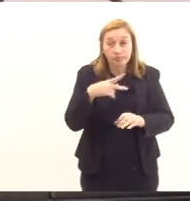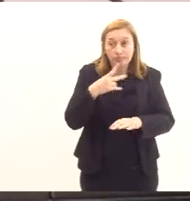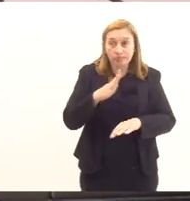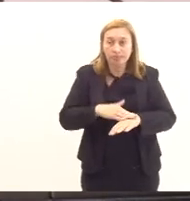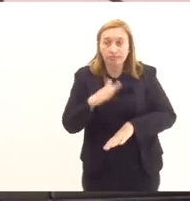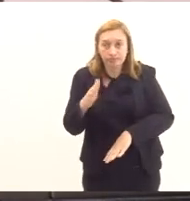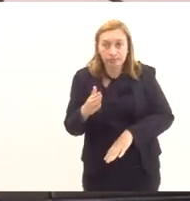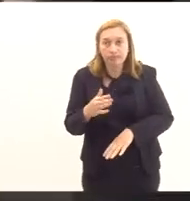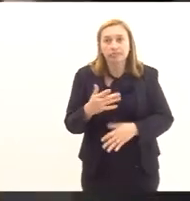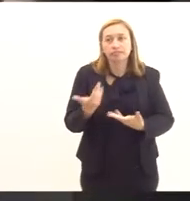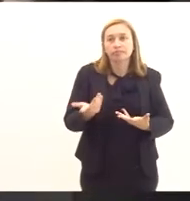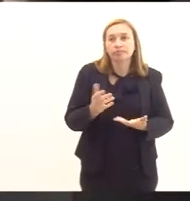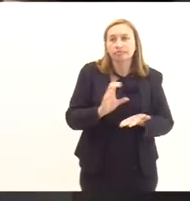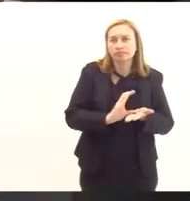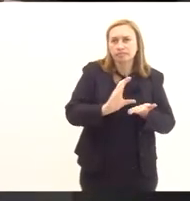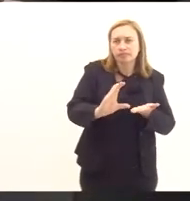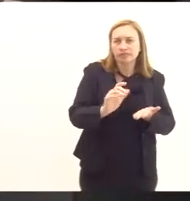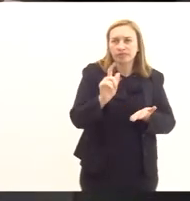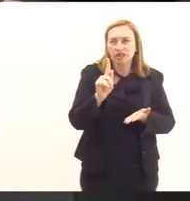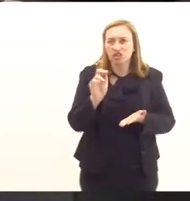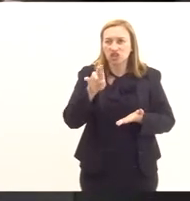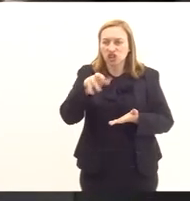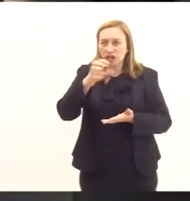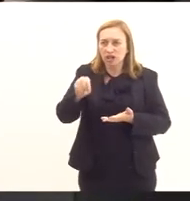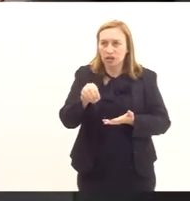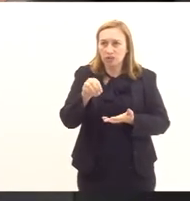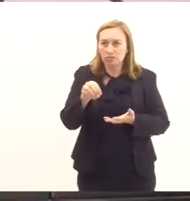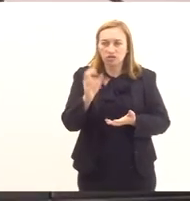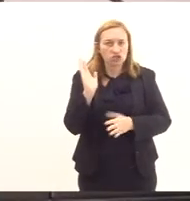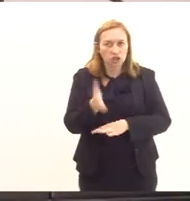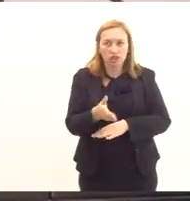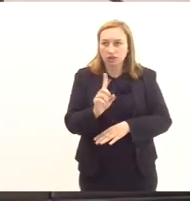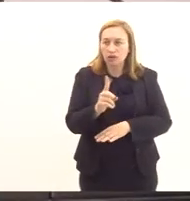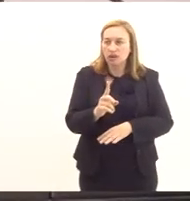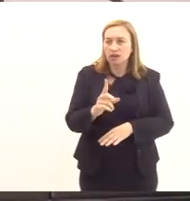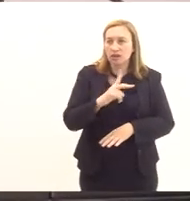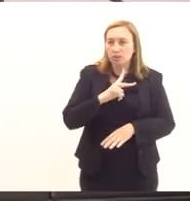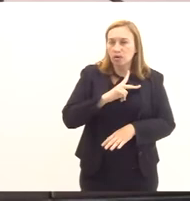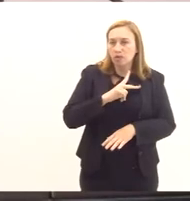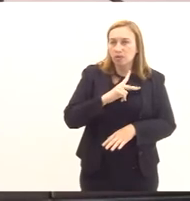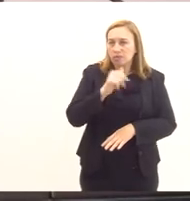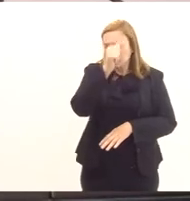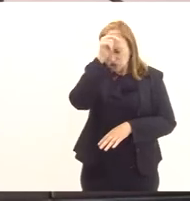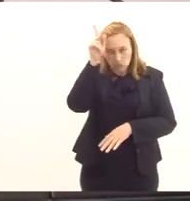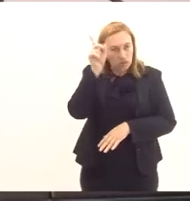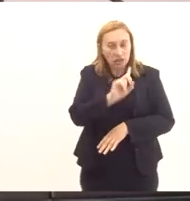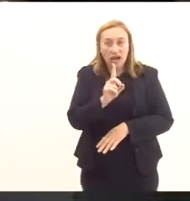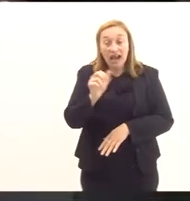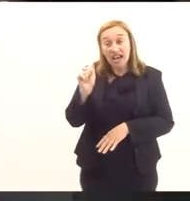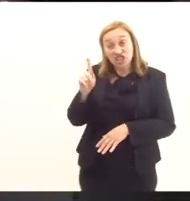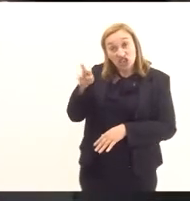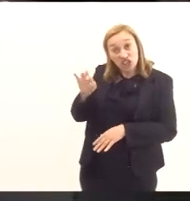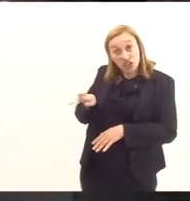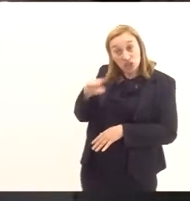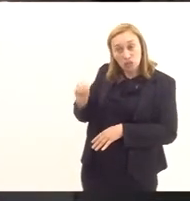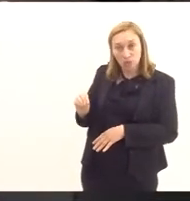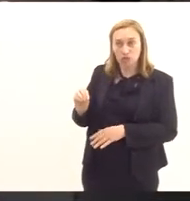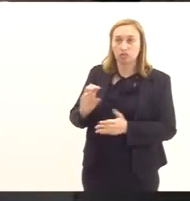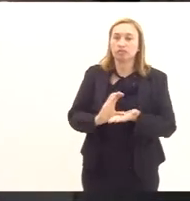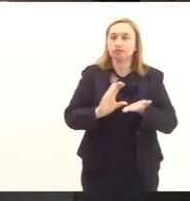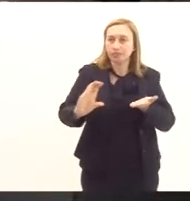recurso da recursividade Rio direto não é para a prefeitura é a própria Chery QQ agência de fomento do estado